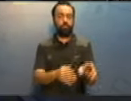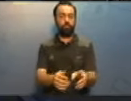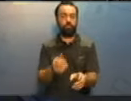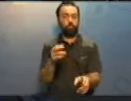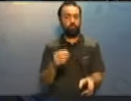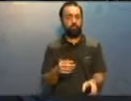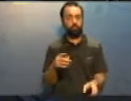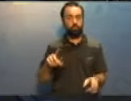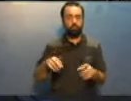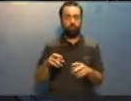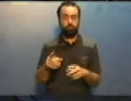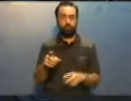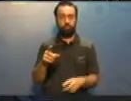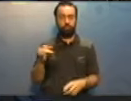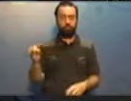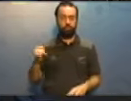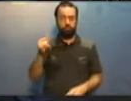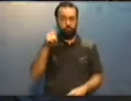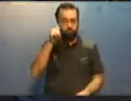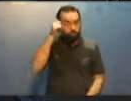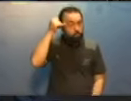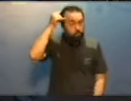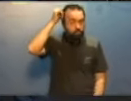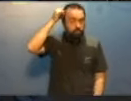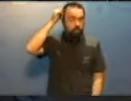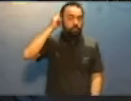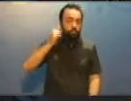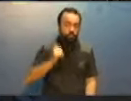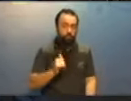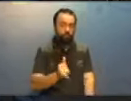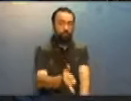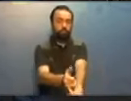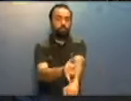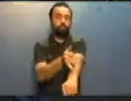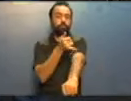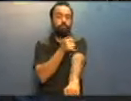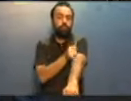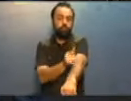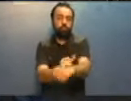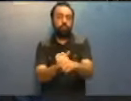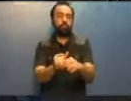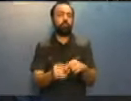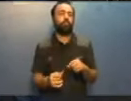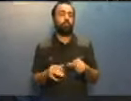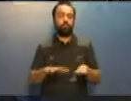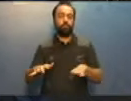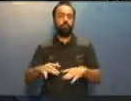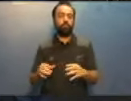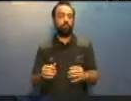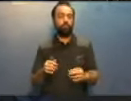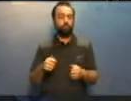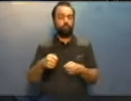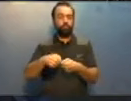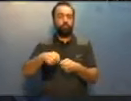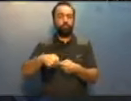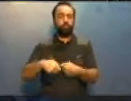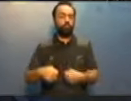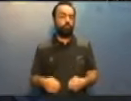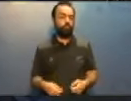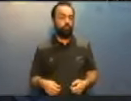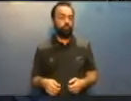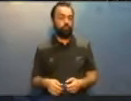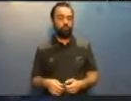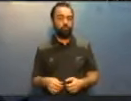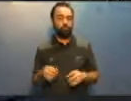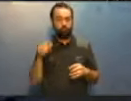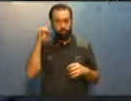observaram, mandaram a informação para o cérebro manda essa informação para o corpo e o corpo copia este movimento. Então como o cérebro é o